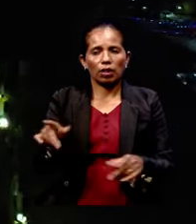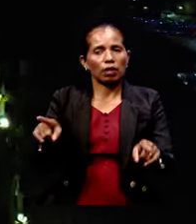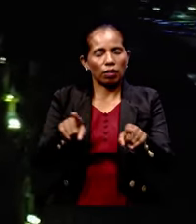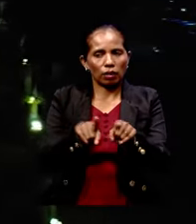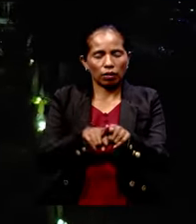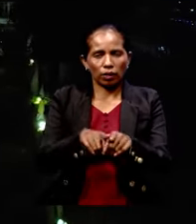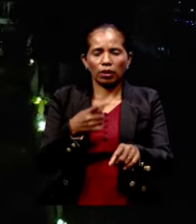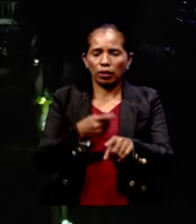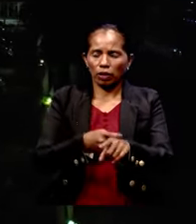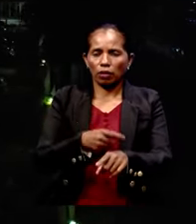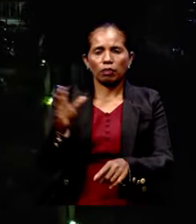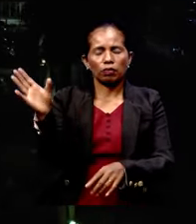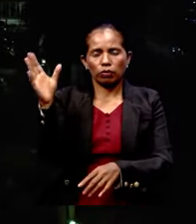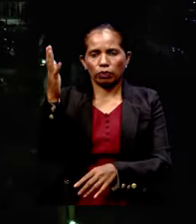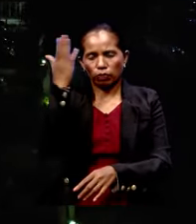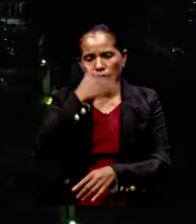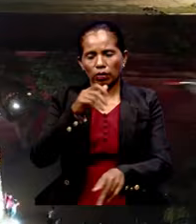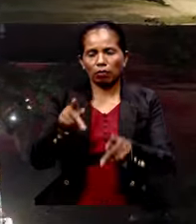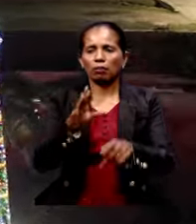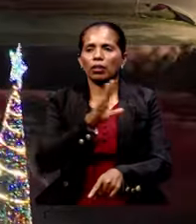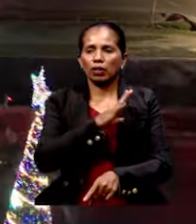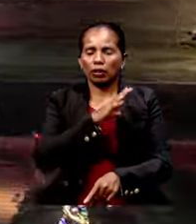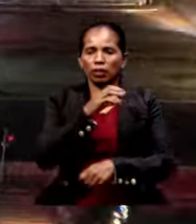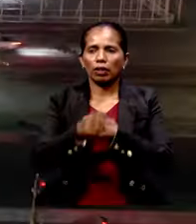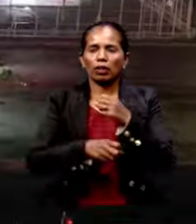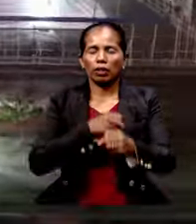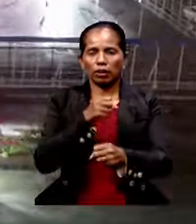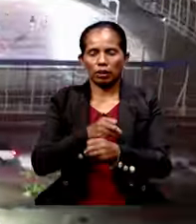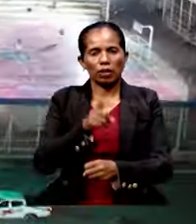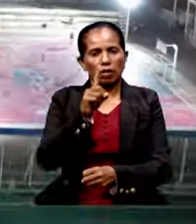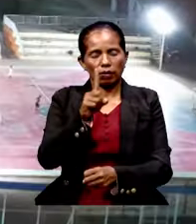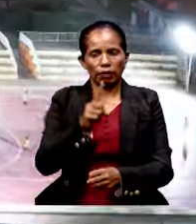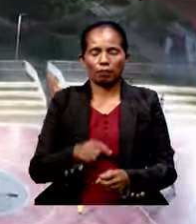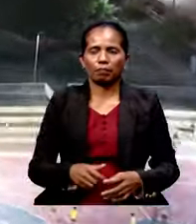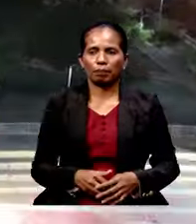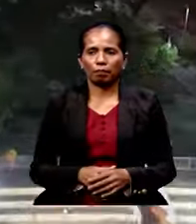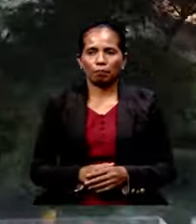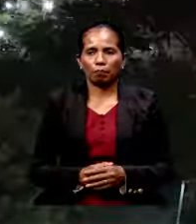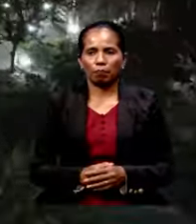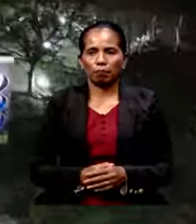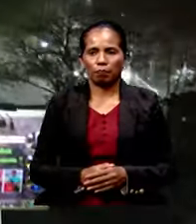momentu furak nebe ema barak heng, durante tinang idane laran. Ekipa Cobertura, GMN.